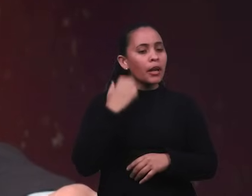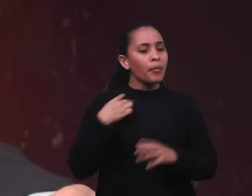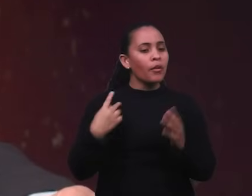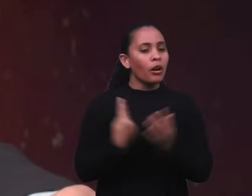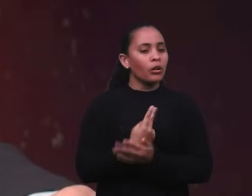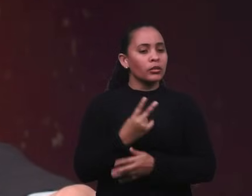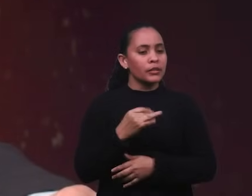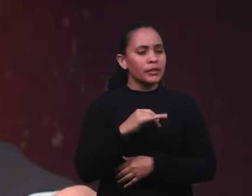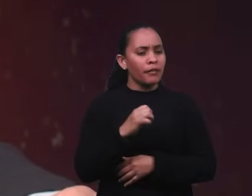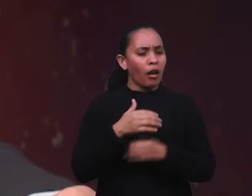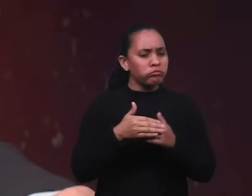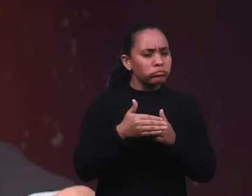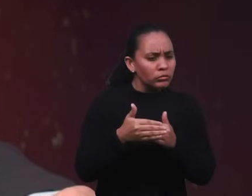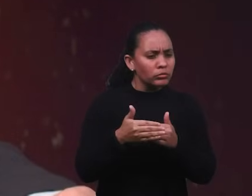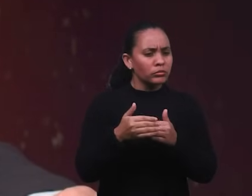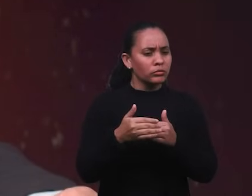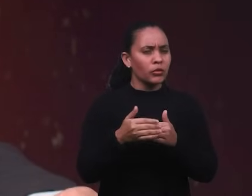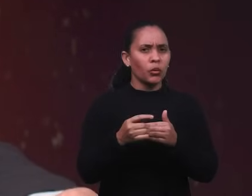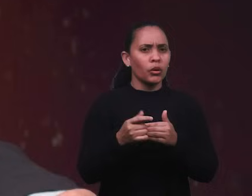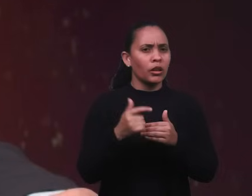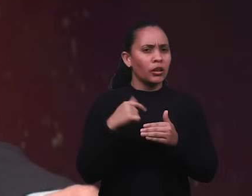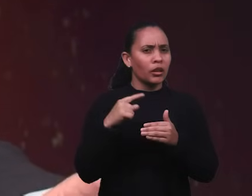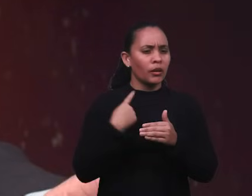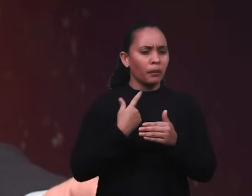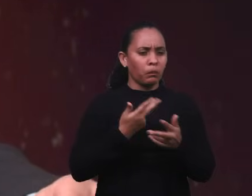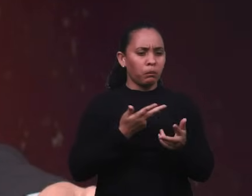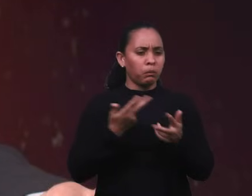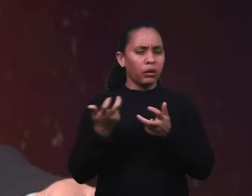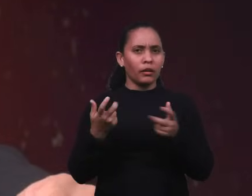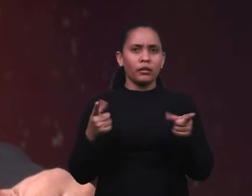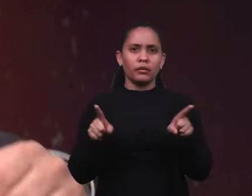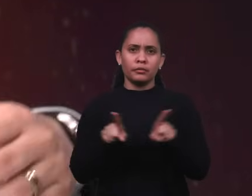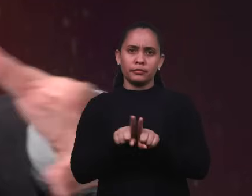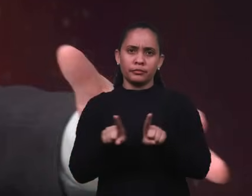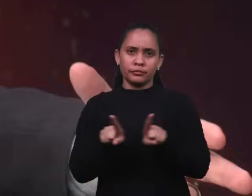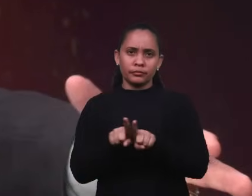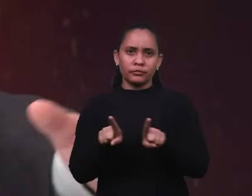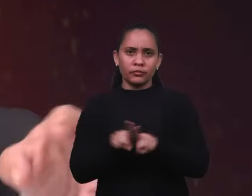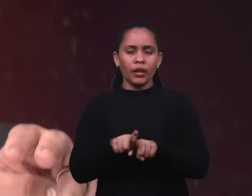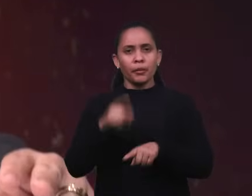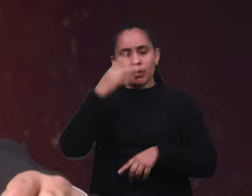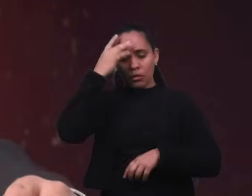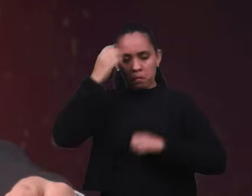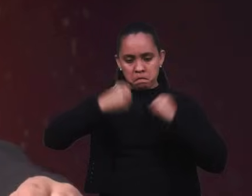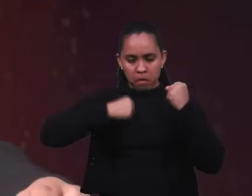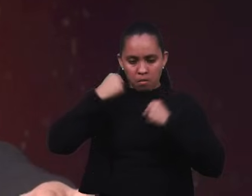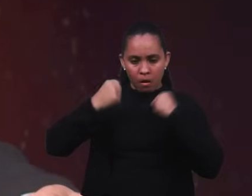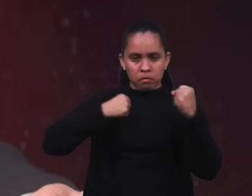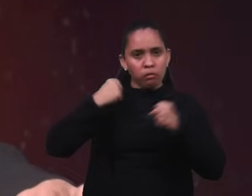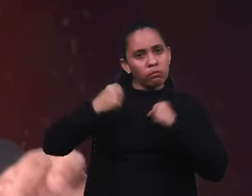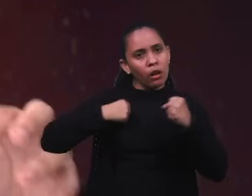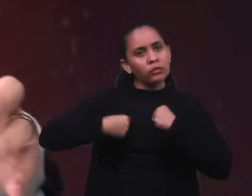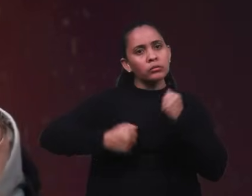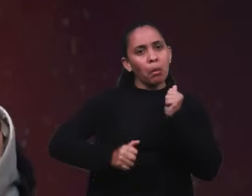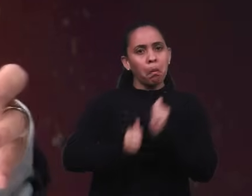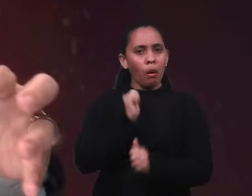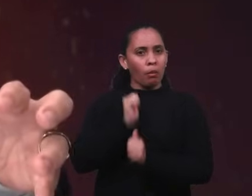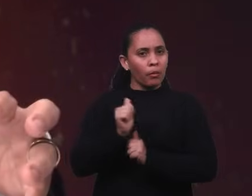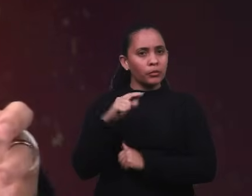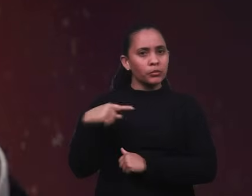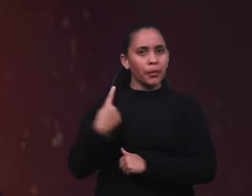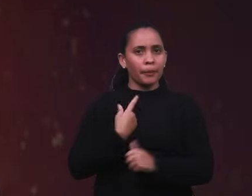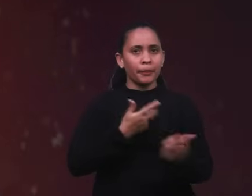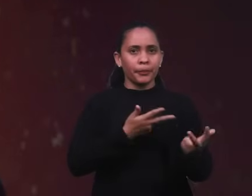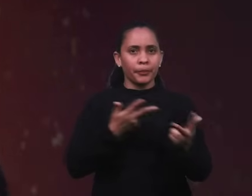vai acontecer daqui a pouco. Isso nós vamos ver muito nítido em atletas, na parte do esporte.